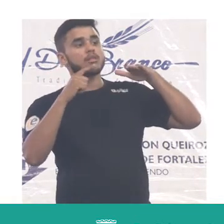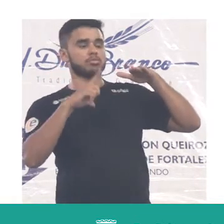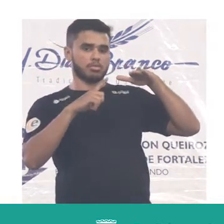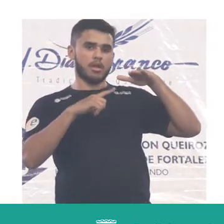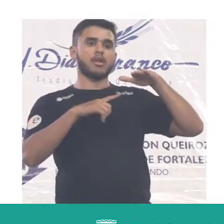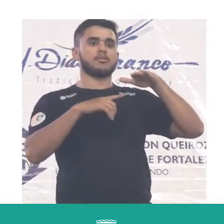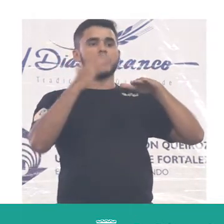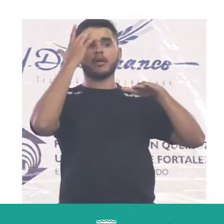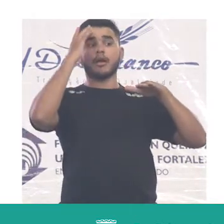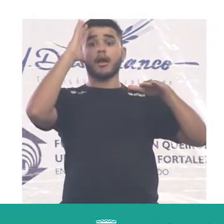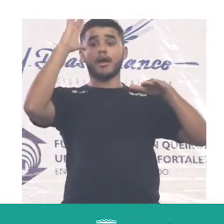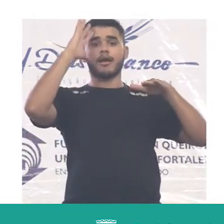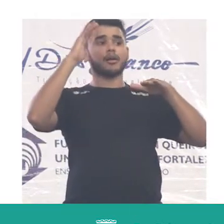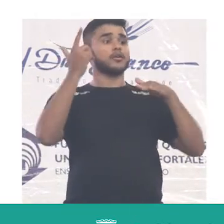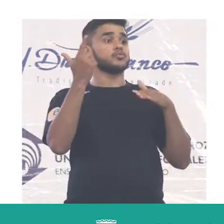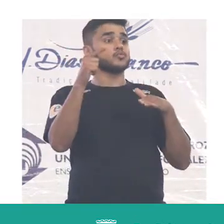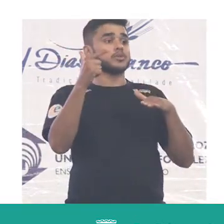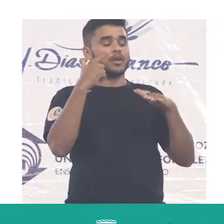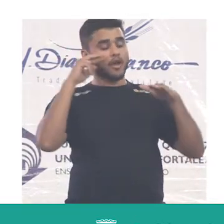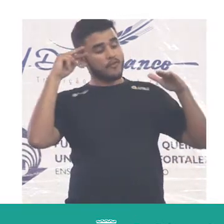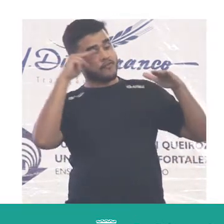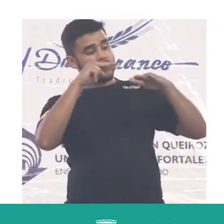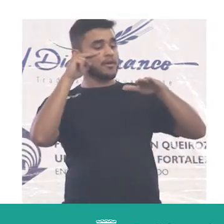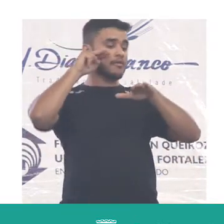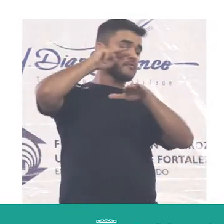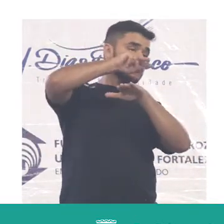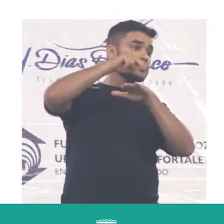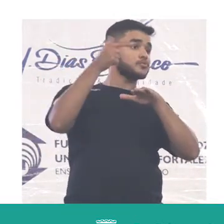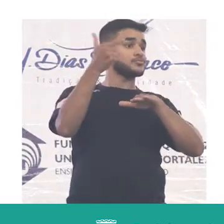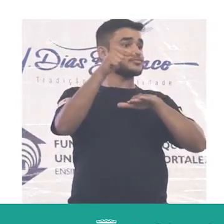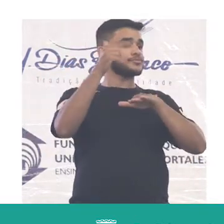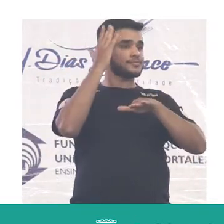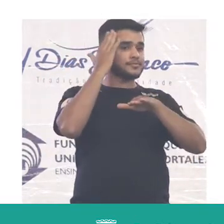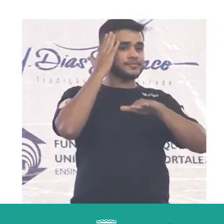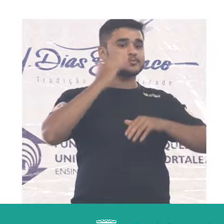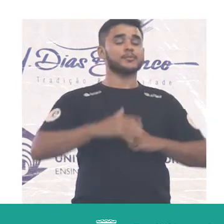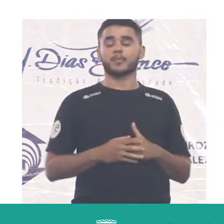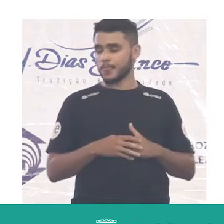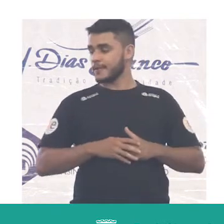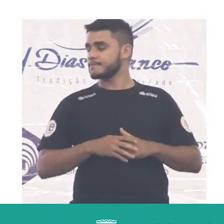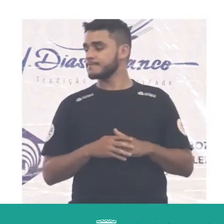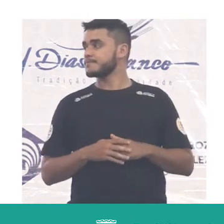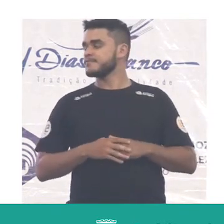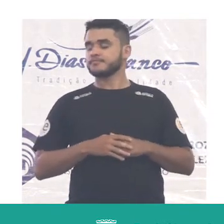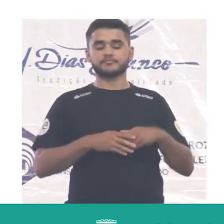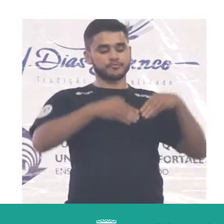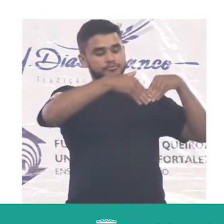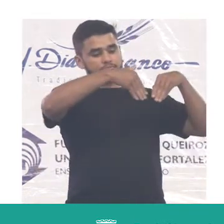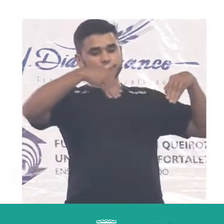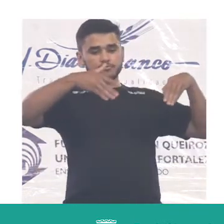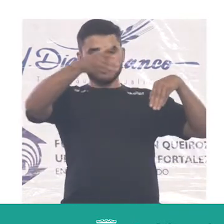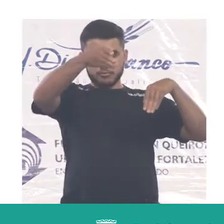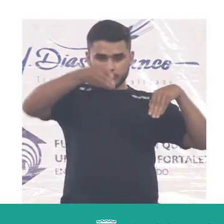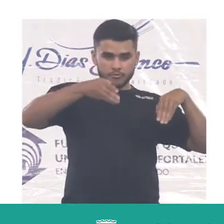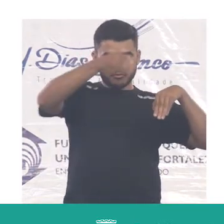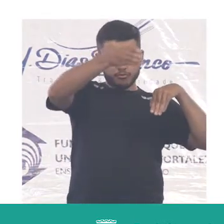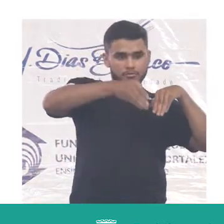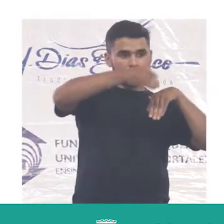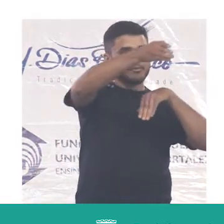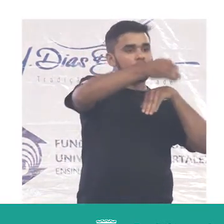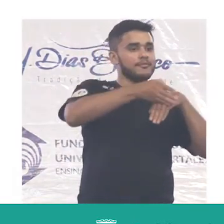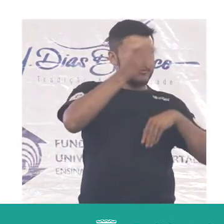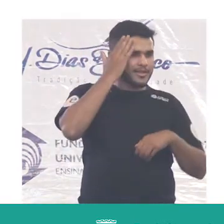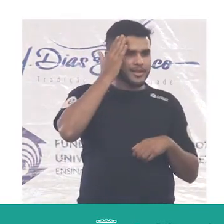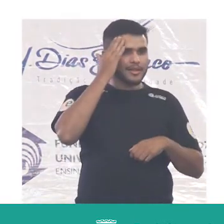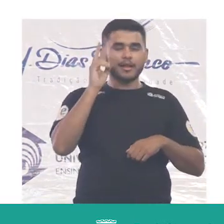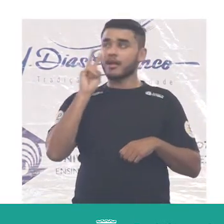tivesse um quadrado completo formado de cubos. É como se eu tivesse 3 linhas com 3 cubos cada uma